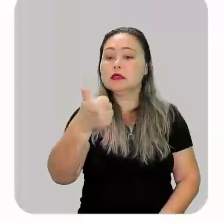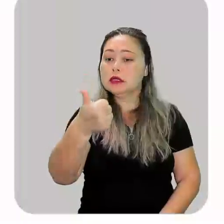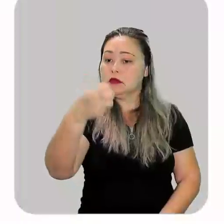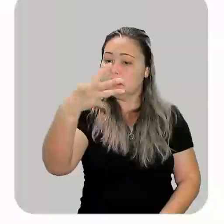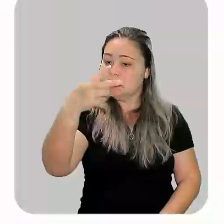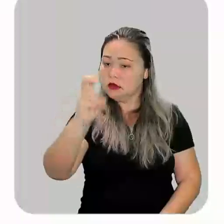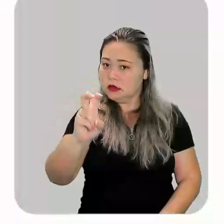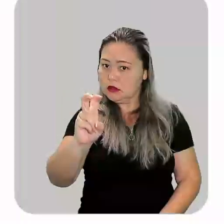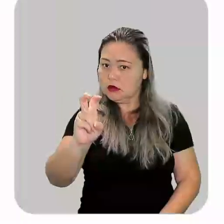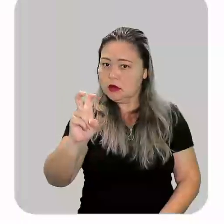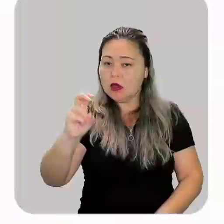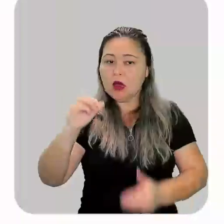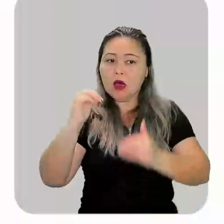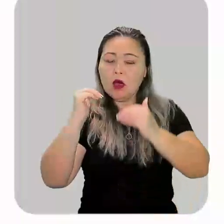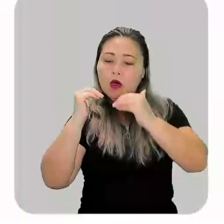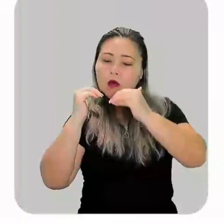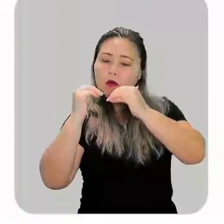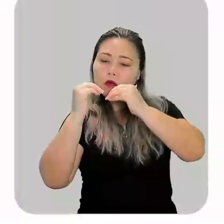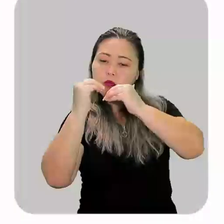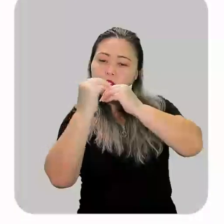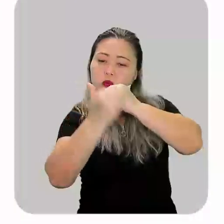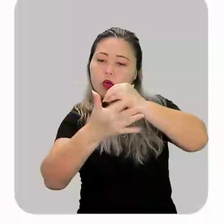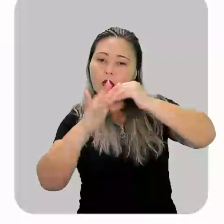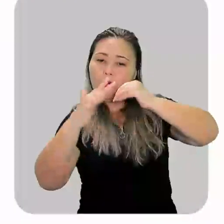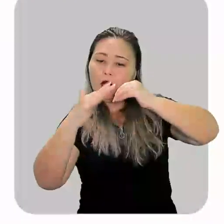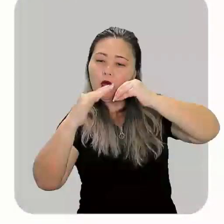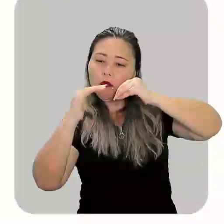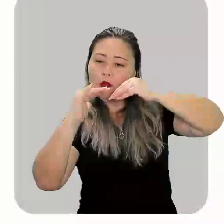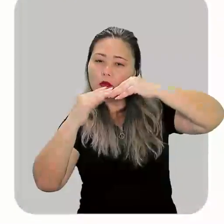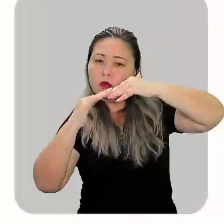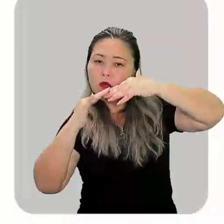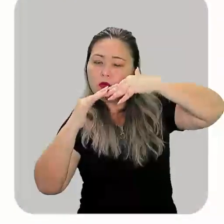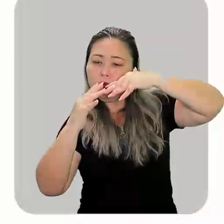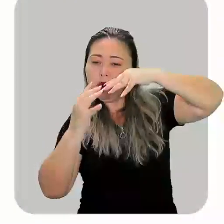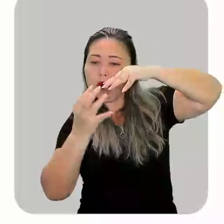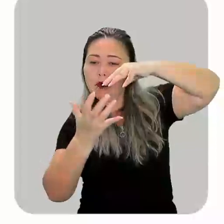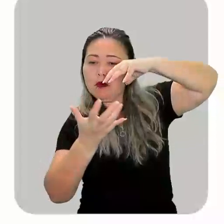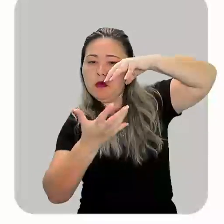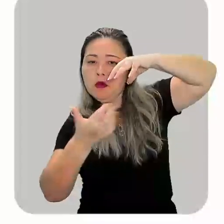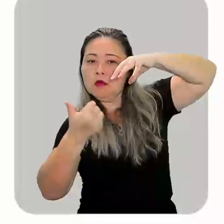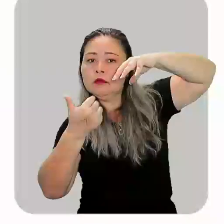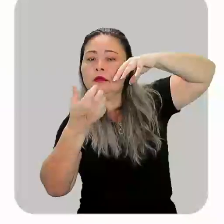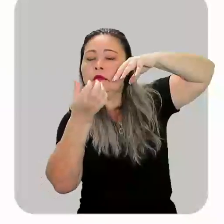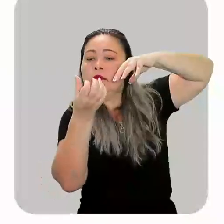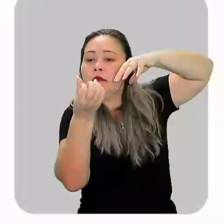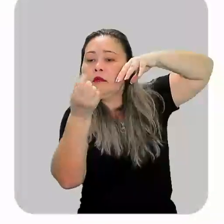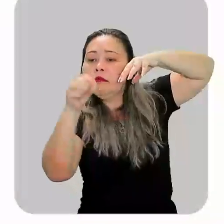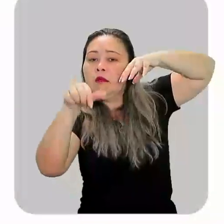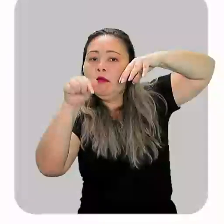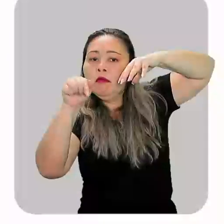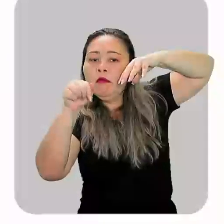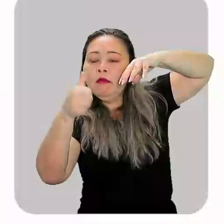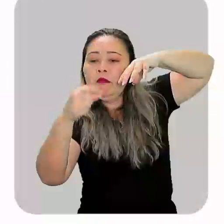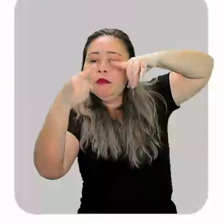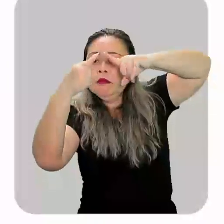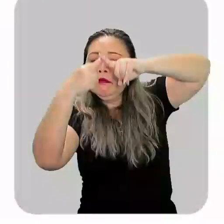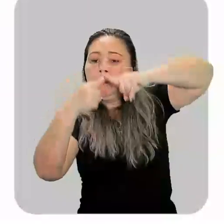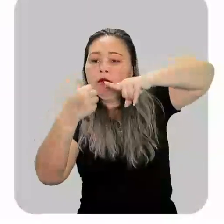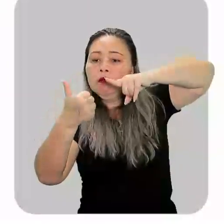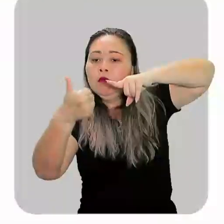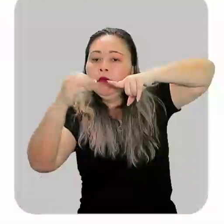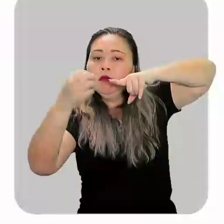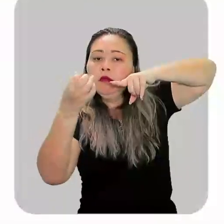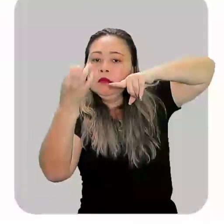2013/TV-135 passou a aproximadamente 6,7 vezes 10 elevado a